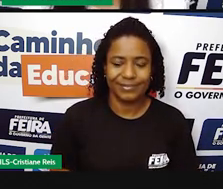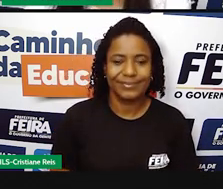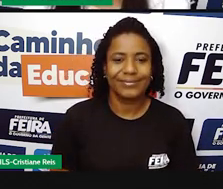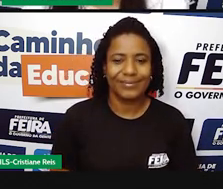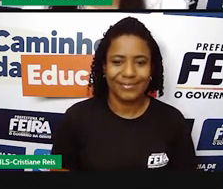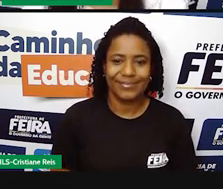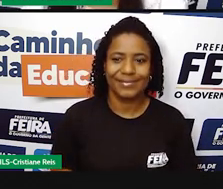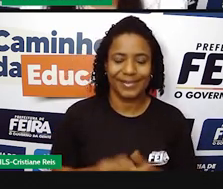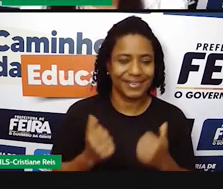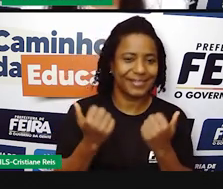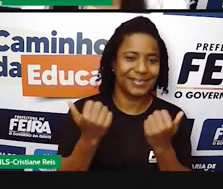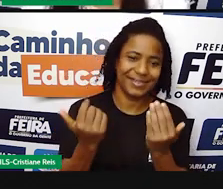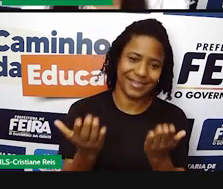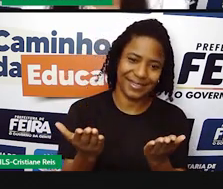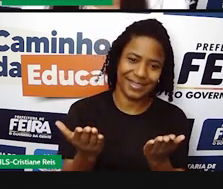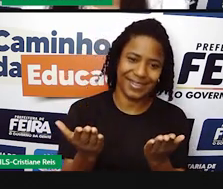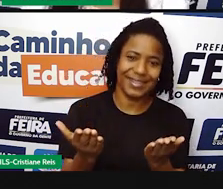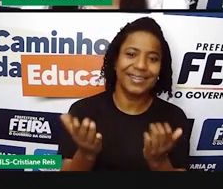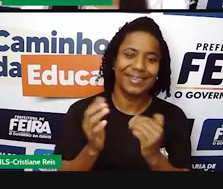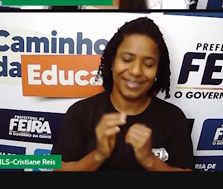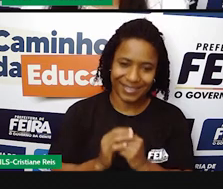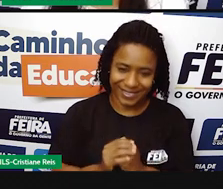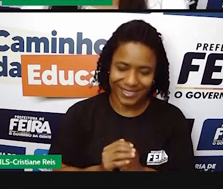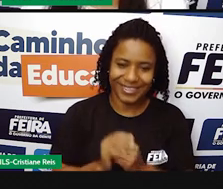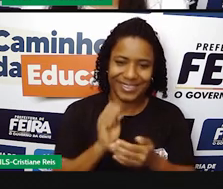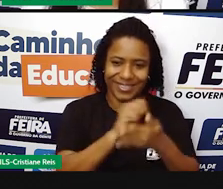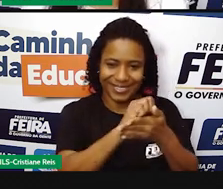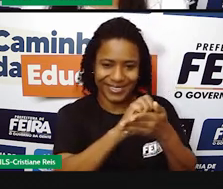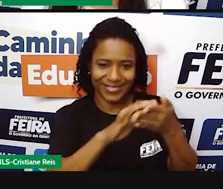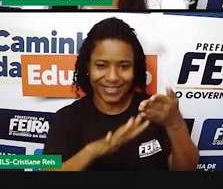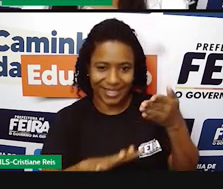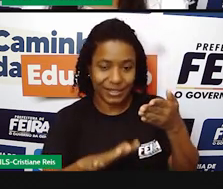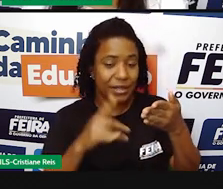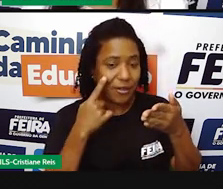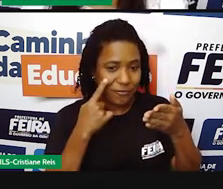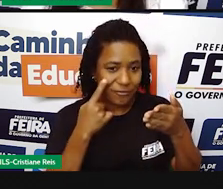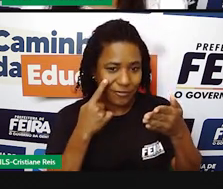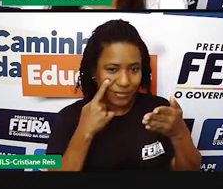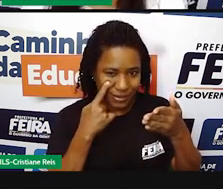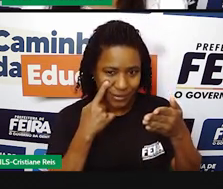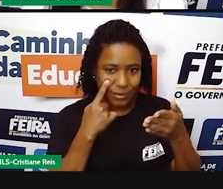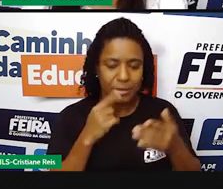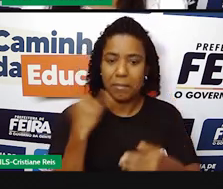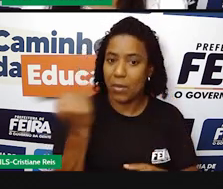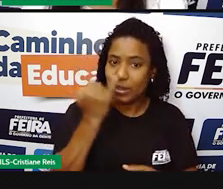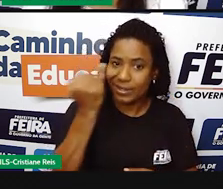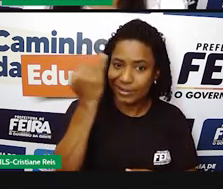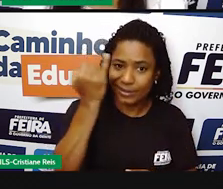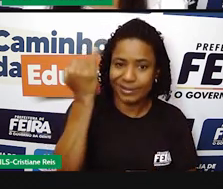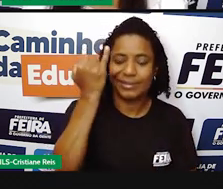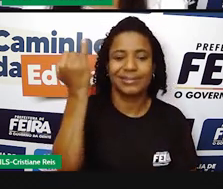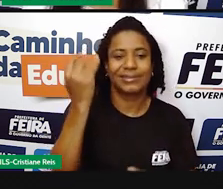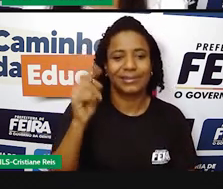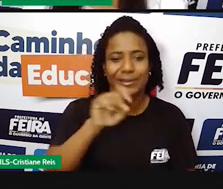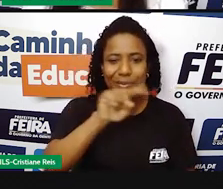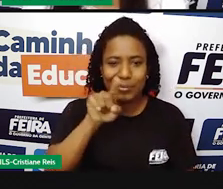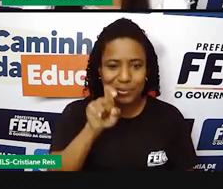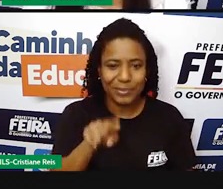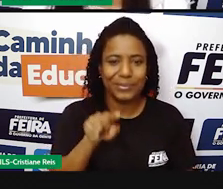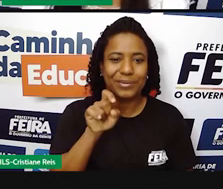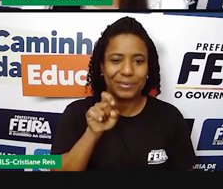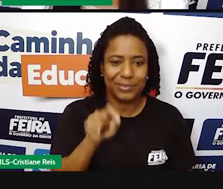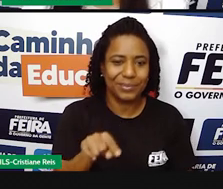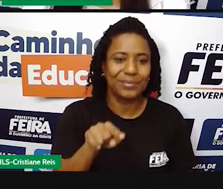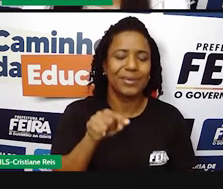E aí, agora, né, é com você, observando as utilidades das pontuações, né, nos textos jornalísticos, a